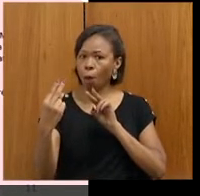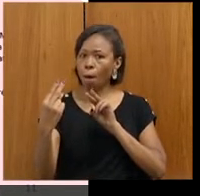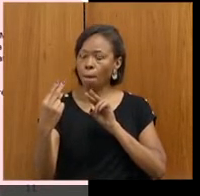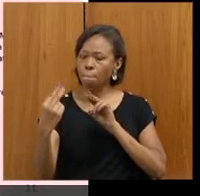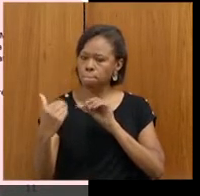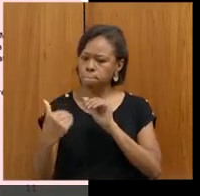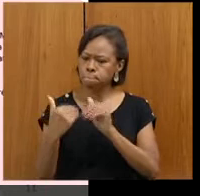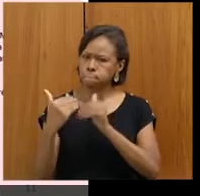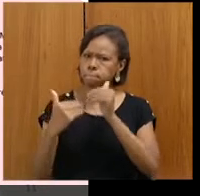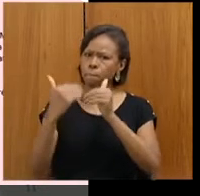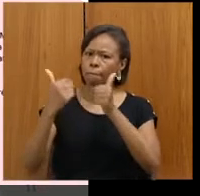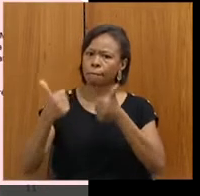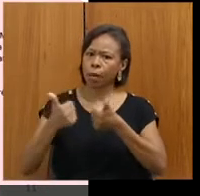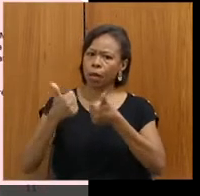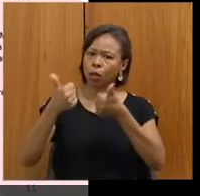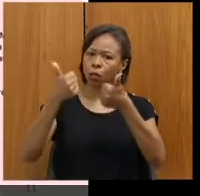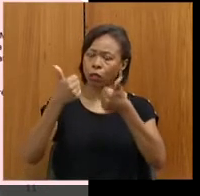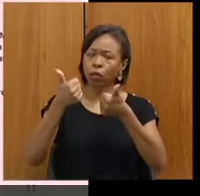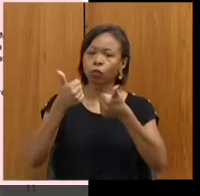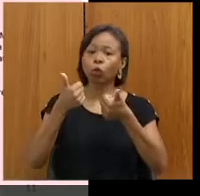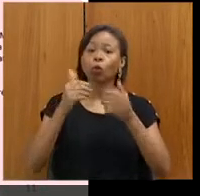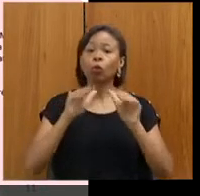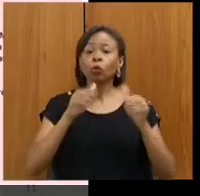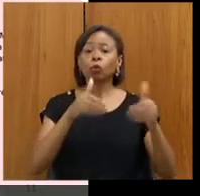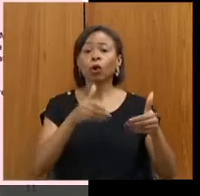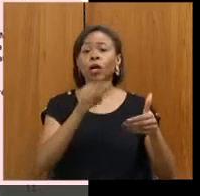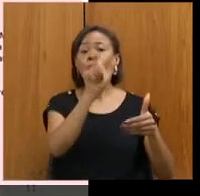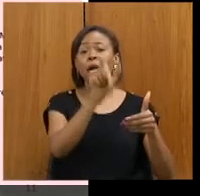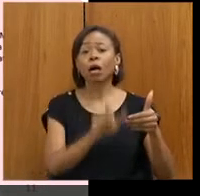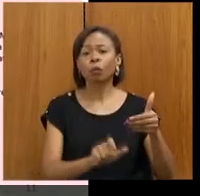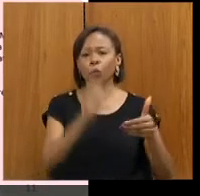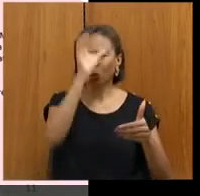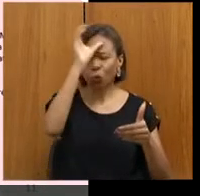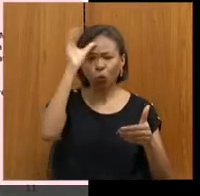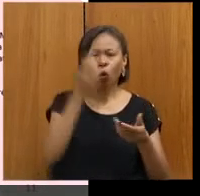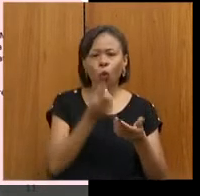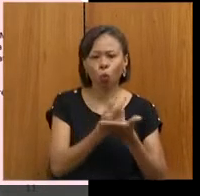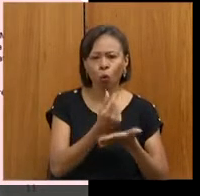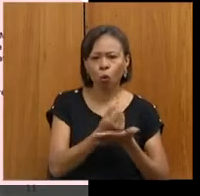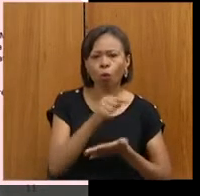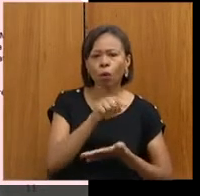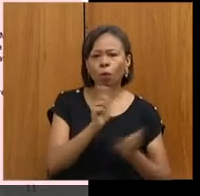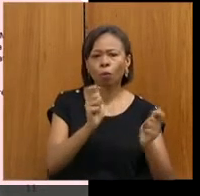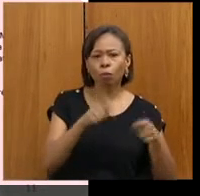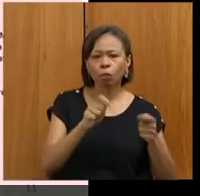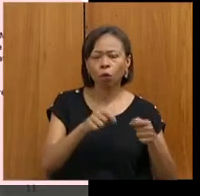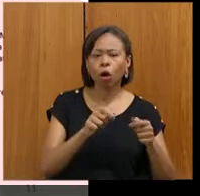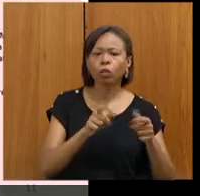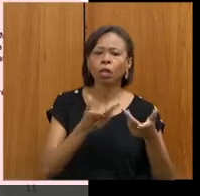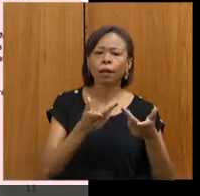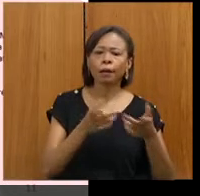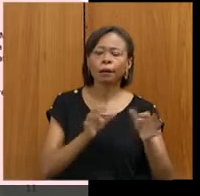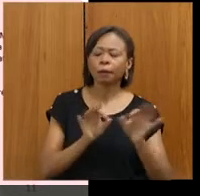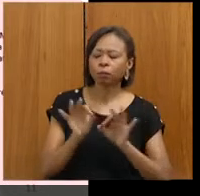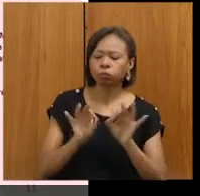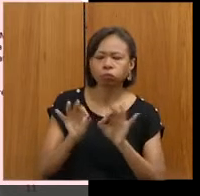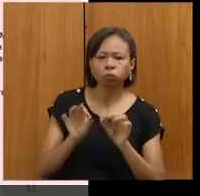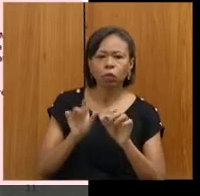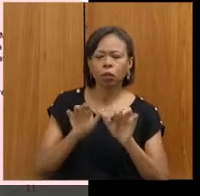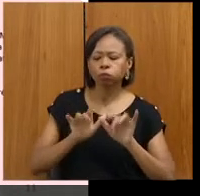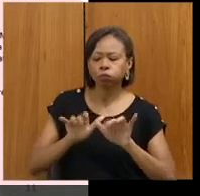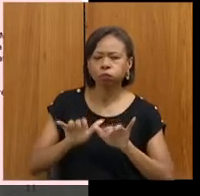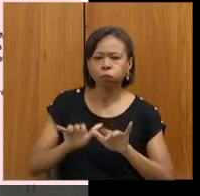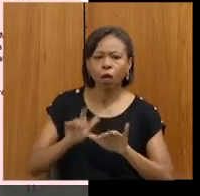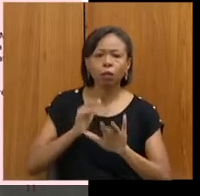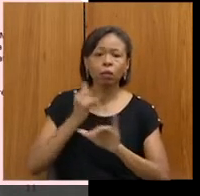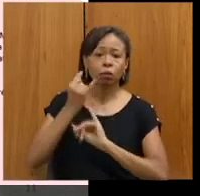que o servidor contribuinte tivesse é capacidade de fazer todas as operações via internet não